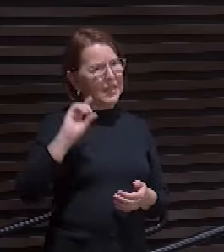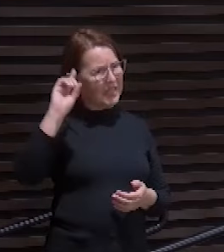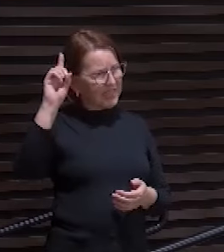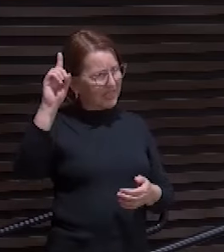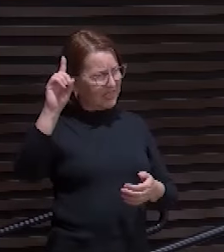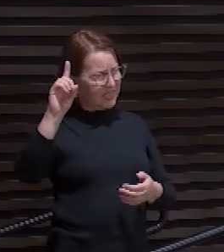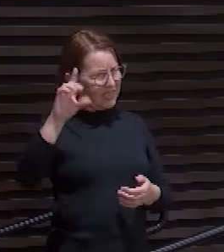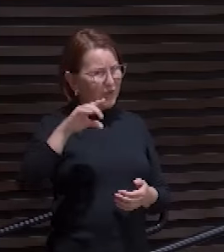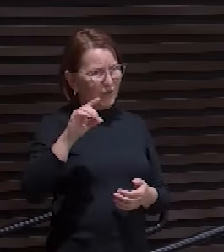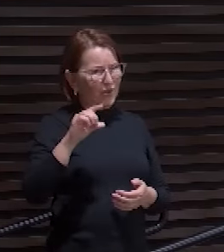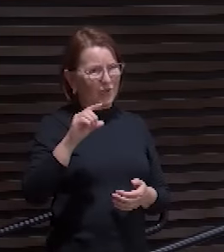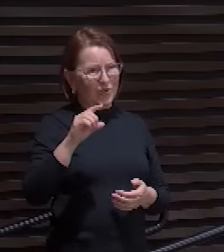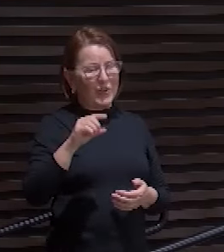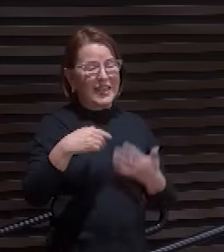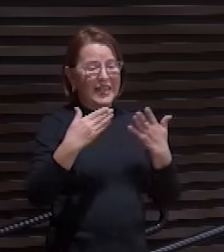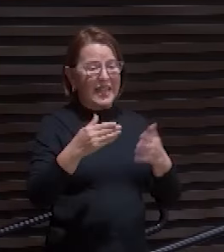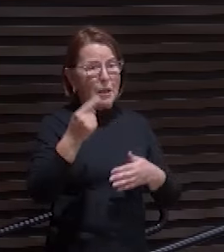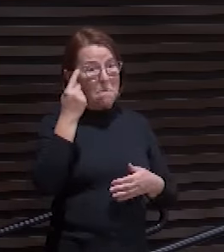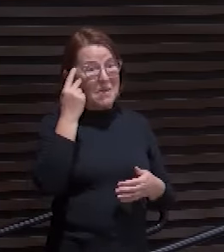só deu para mim?